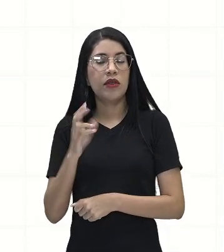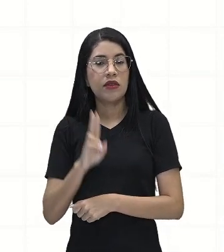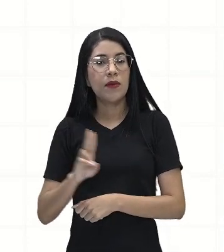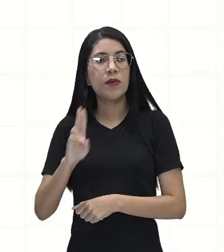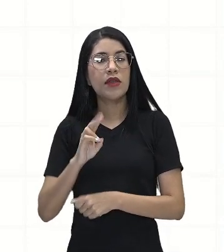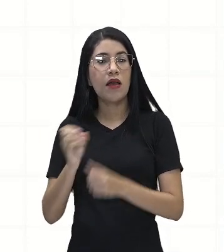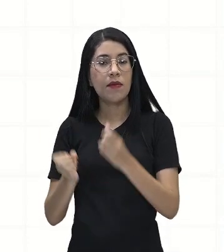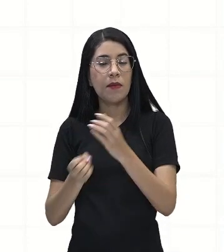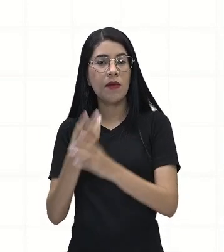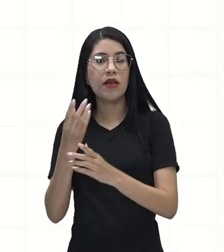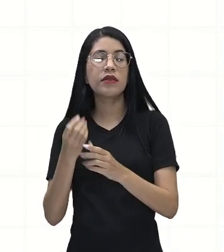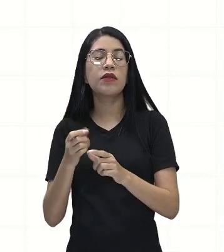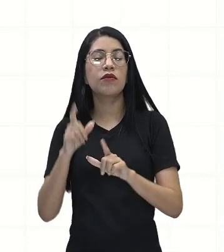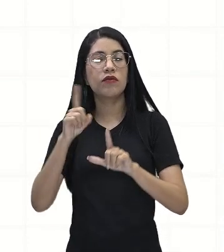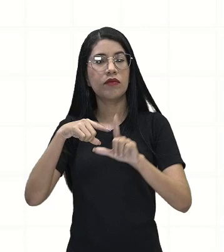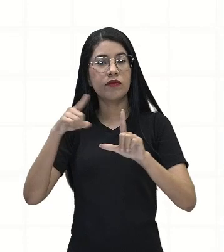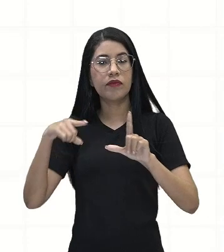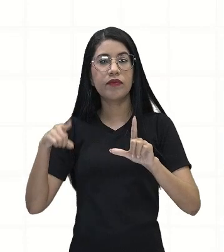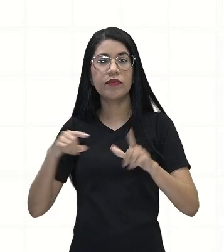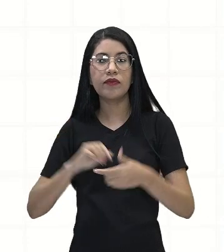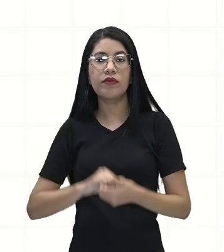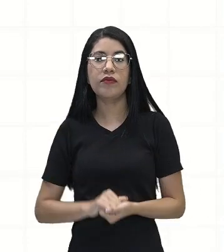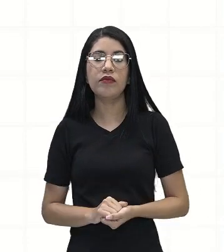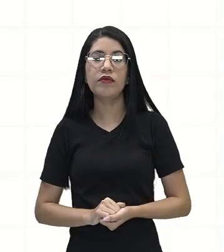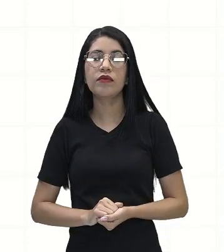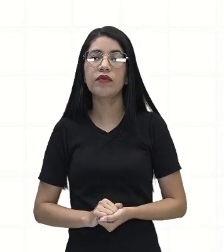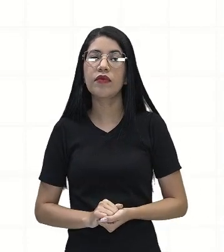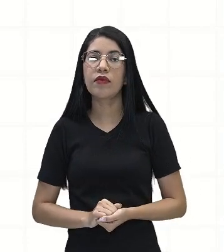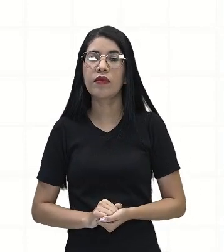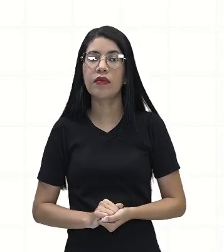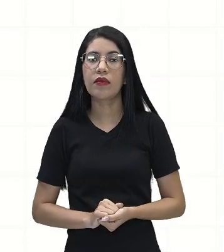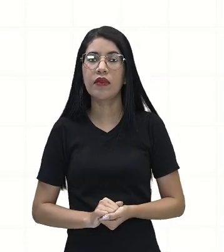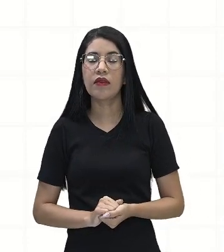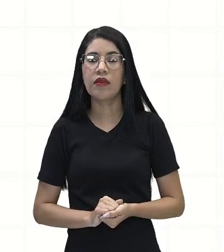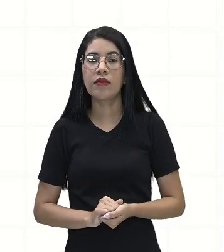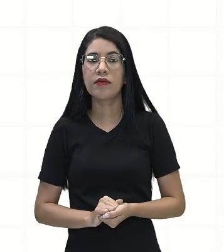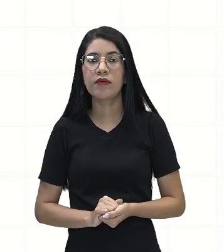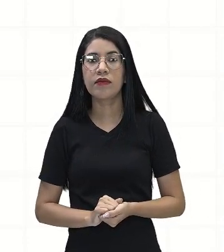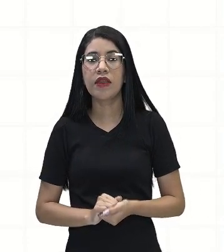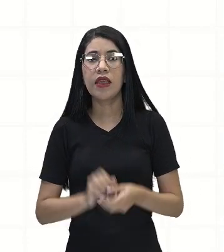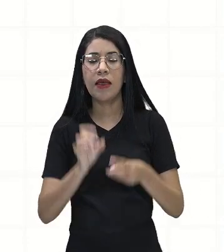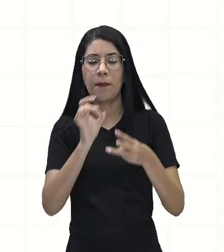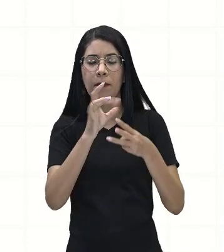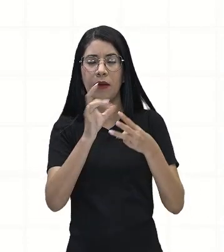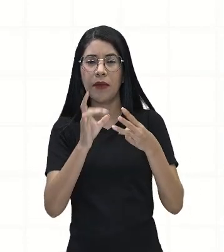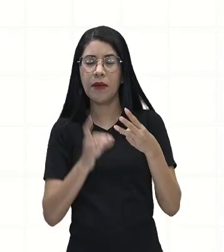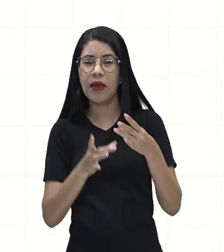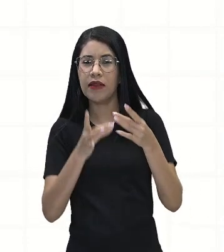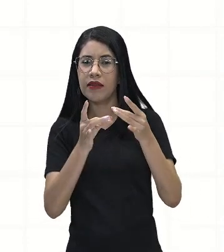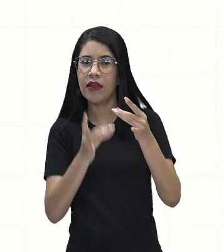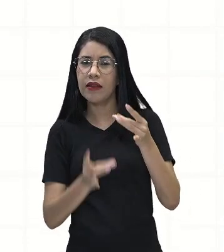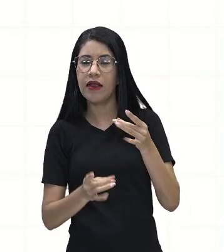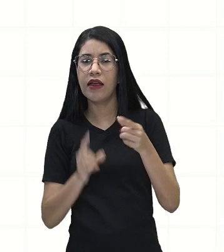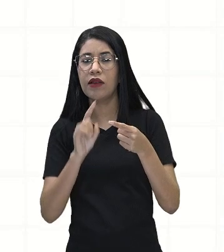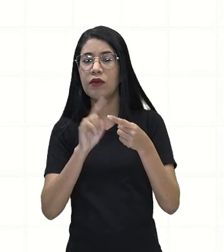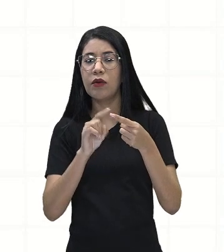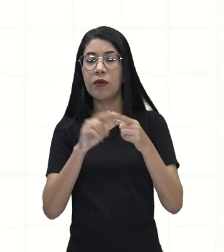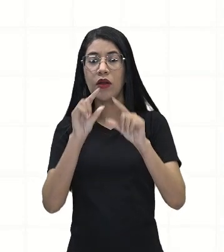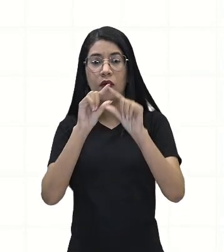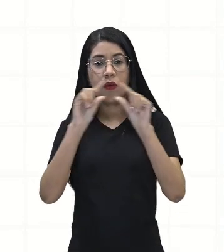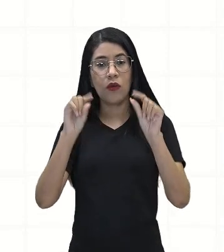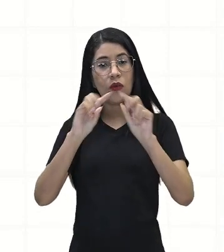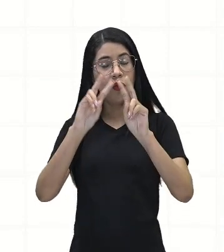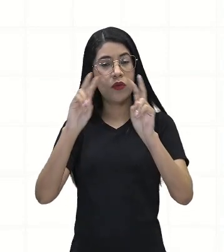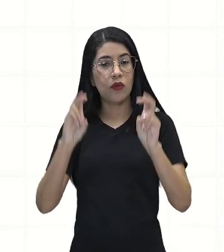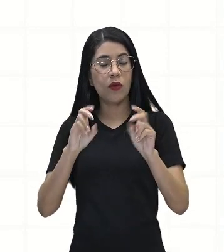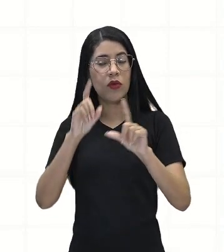utilizados na elaboração dos gráficos. E aí a gente vai citar, um desses elementos é o título, tá?